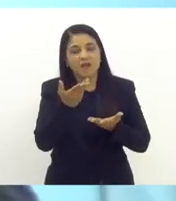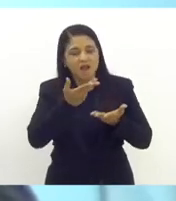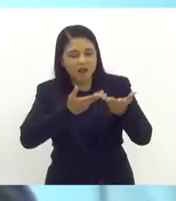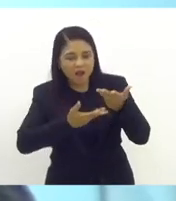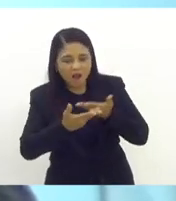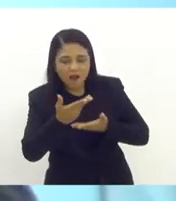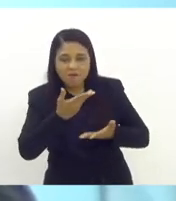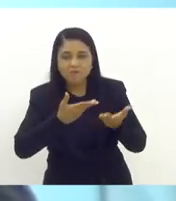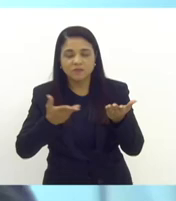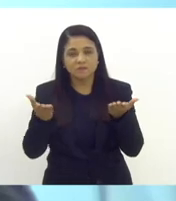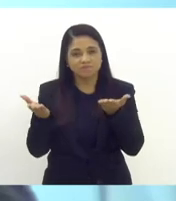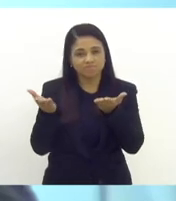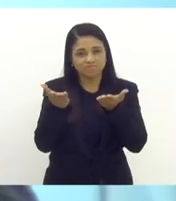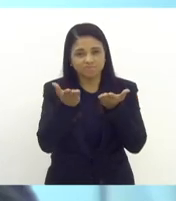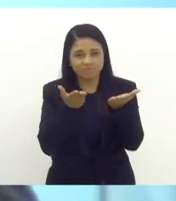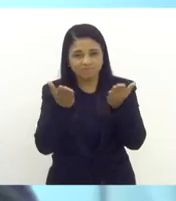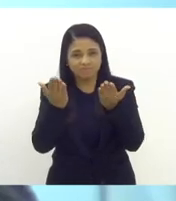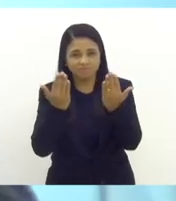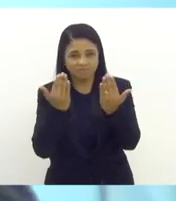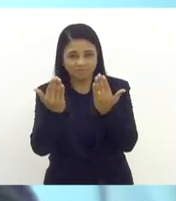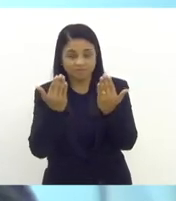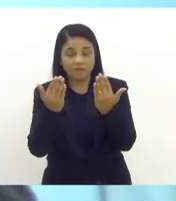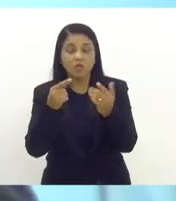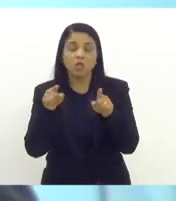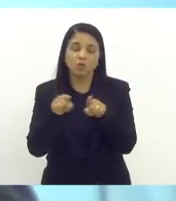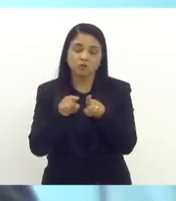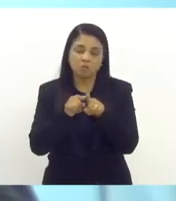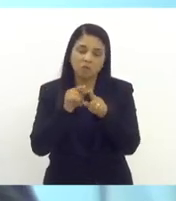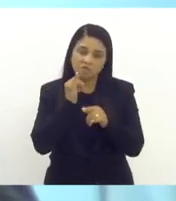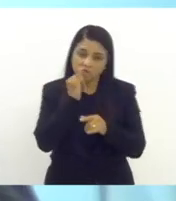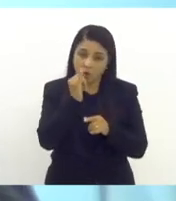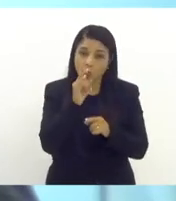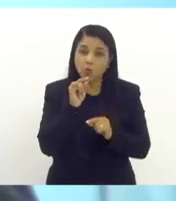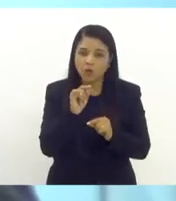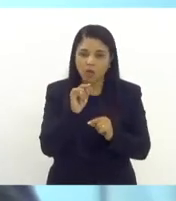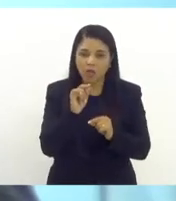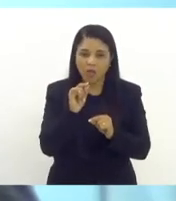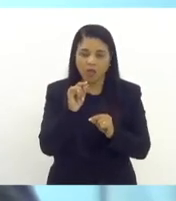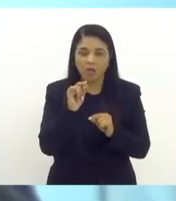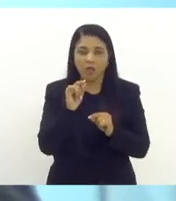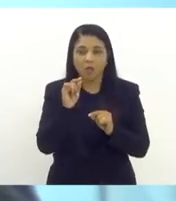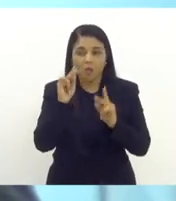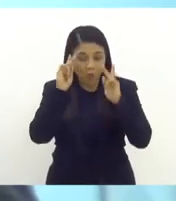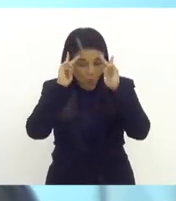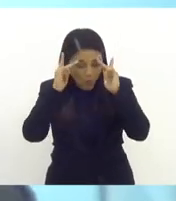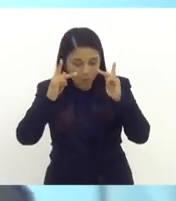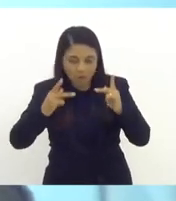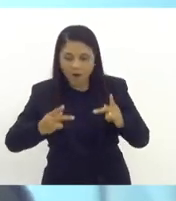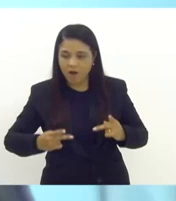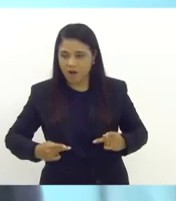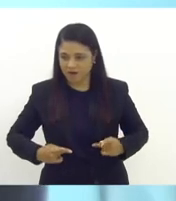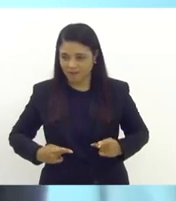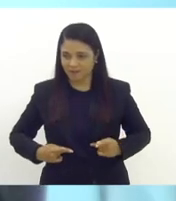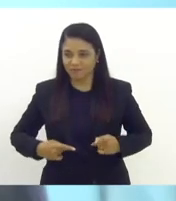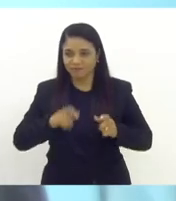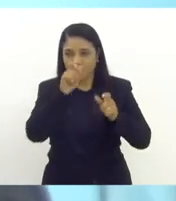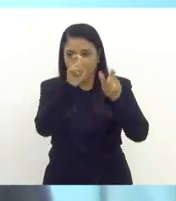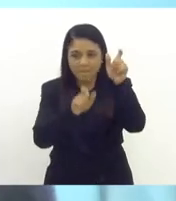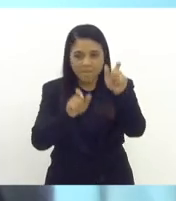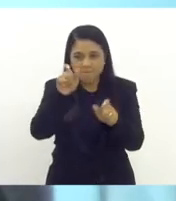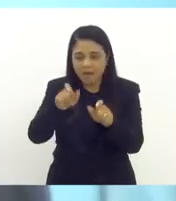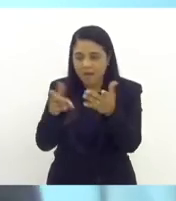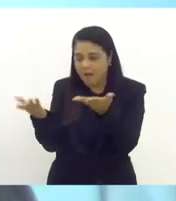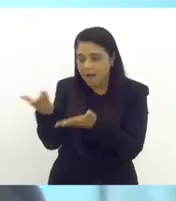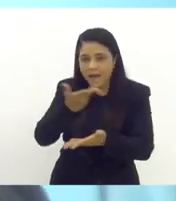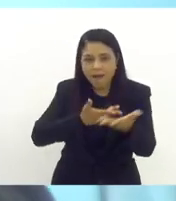eu também falo em humanizar tá porque na hora que humaniza abrange os blocos